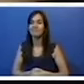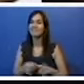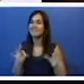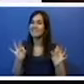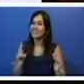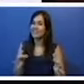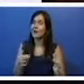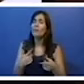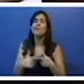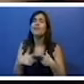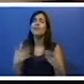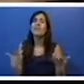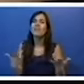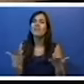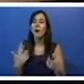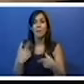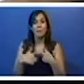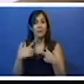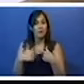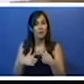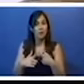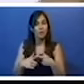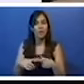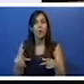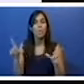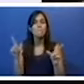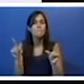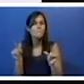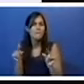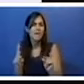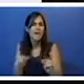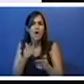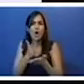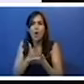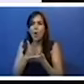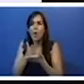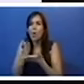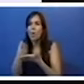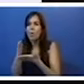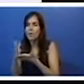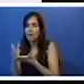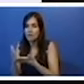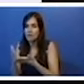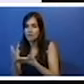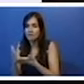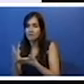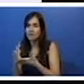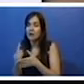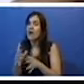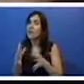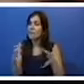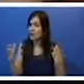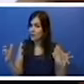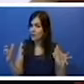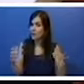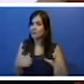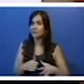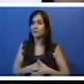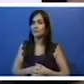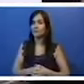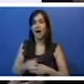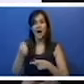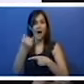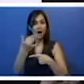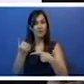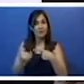certo porque quanto em menos partes o todo referência for dividido maior